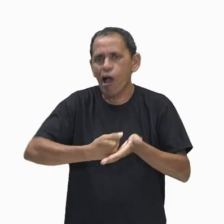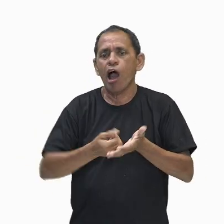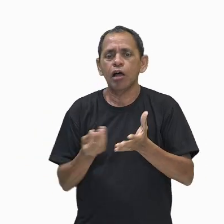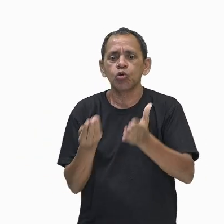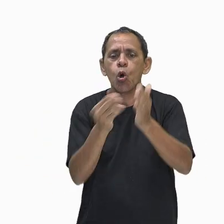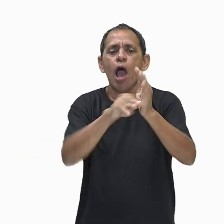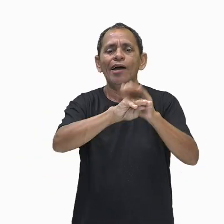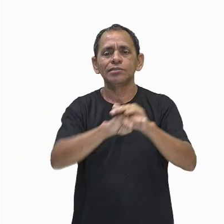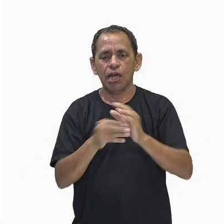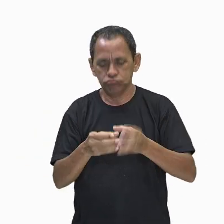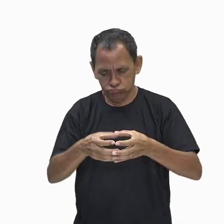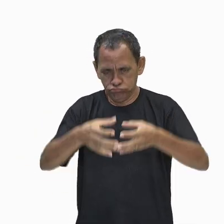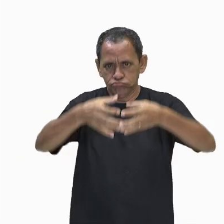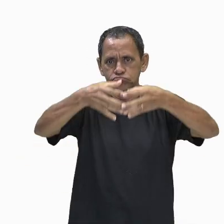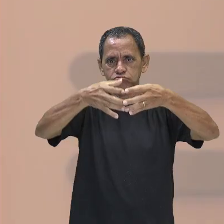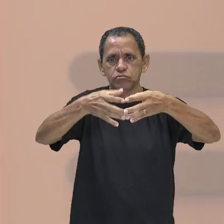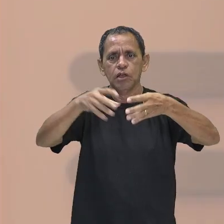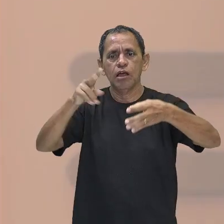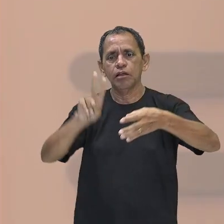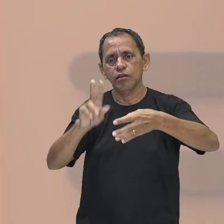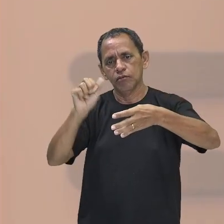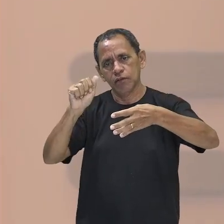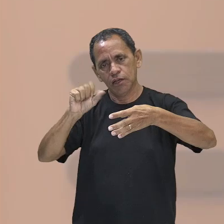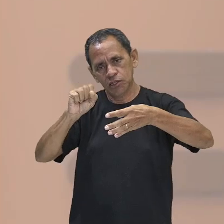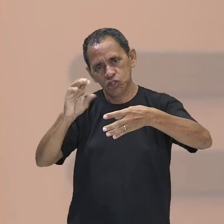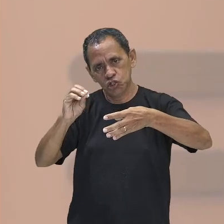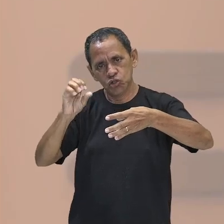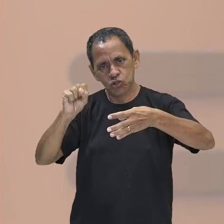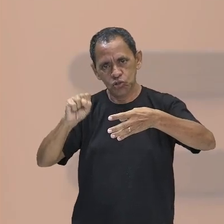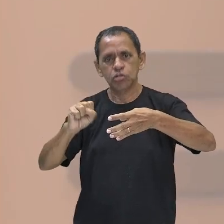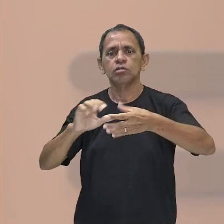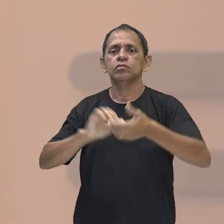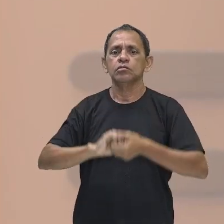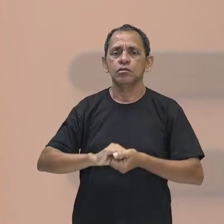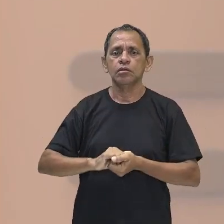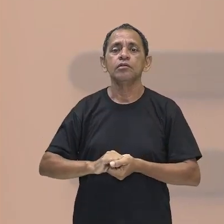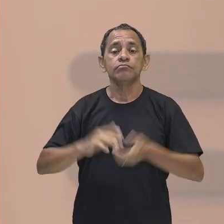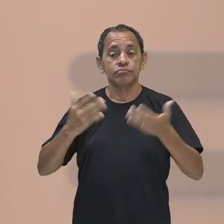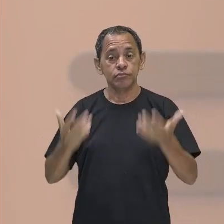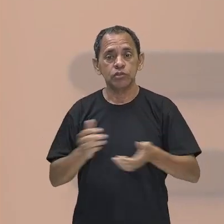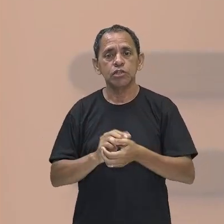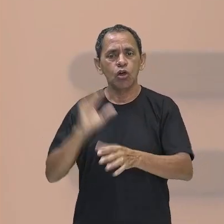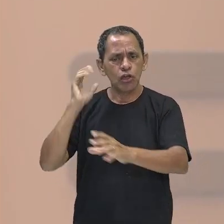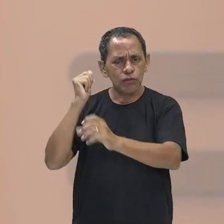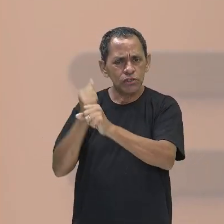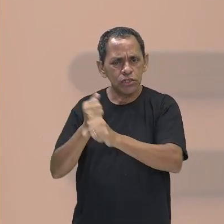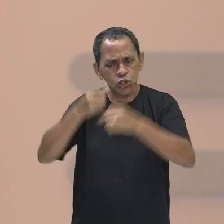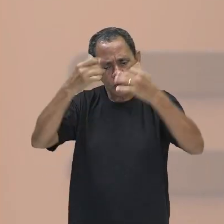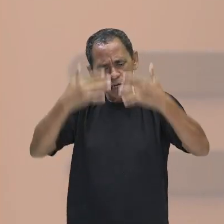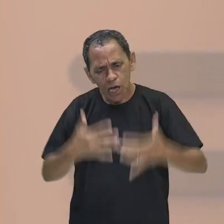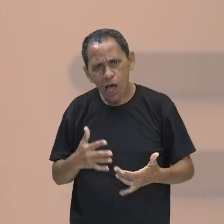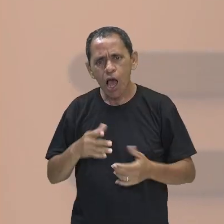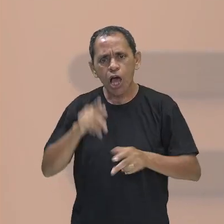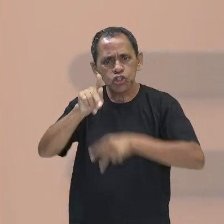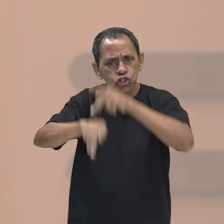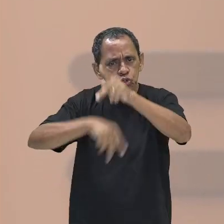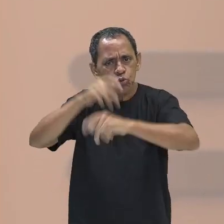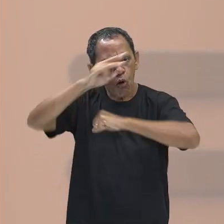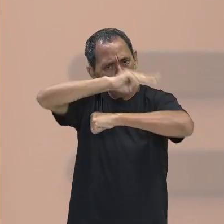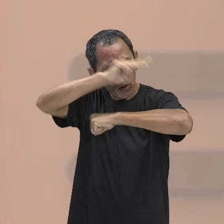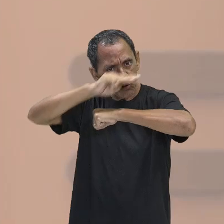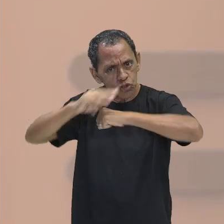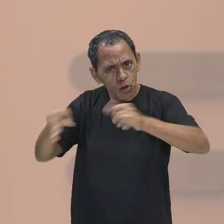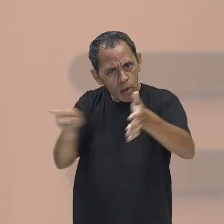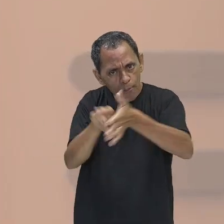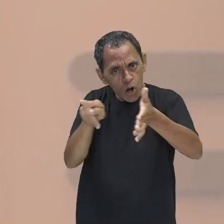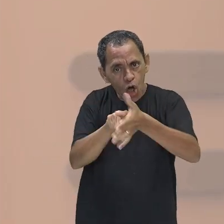nos vasos canopos, tá? Então, fizemos a nossa revisão falando sobre os povos da Mesopotâmia,